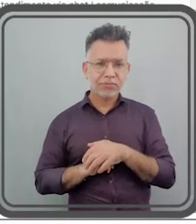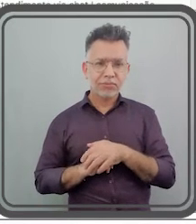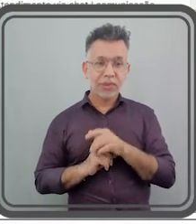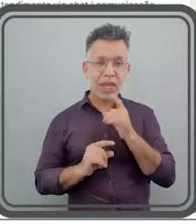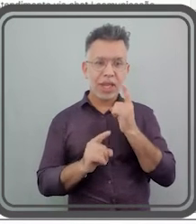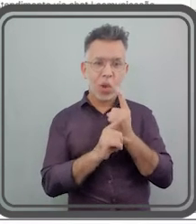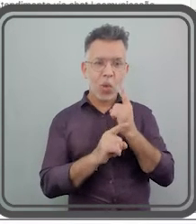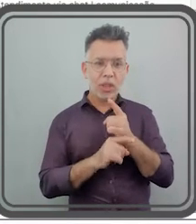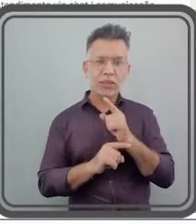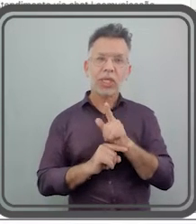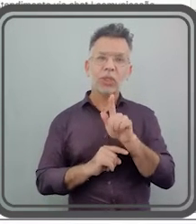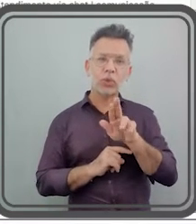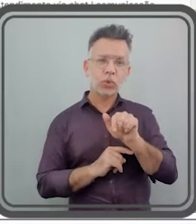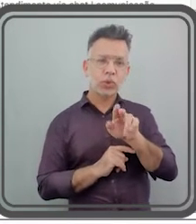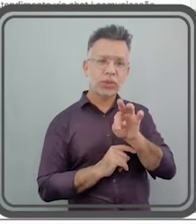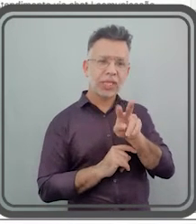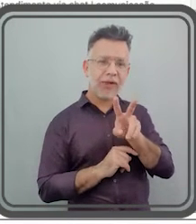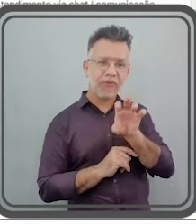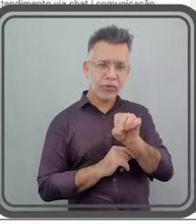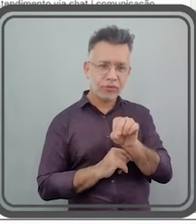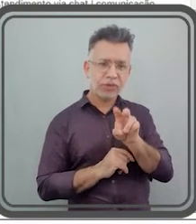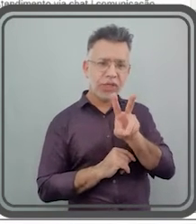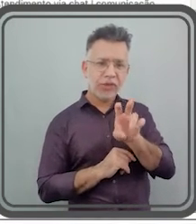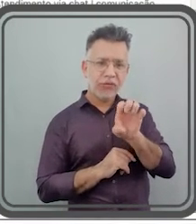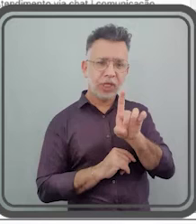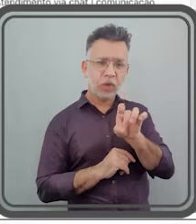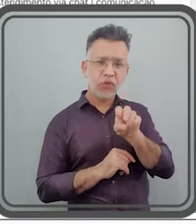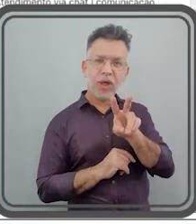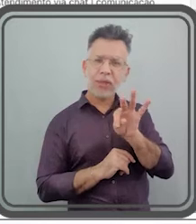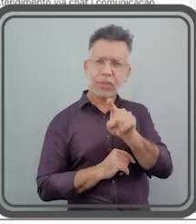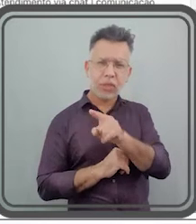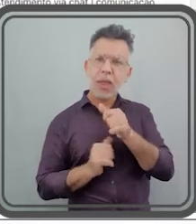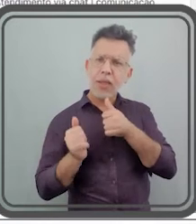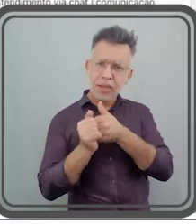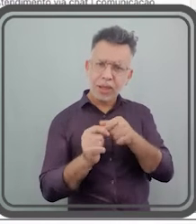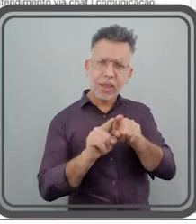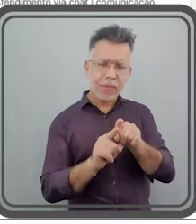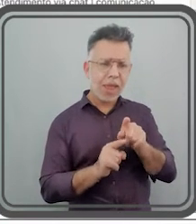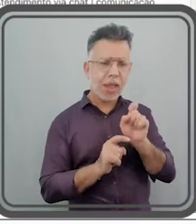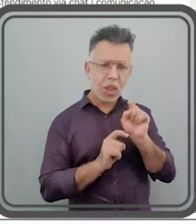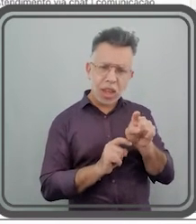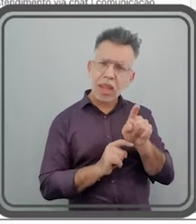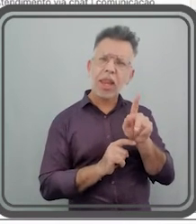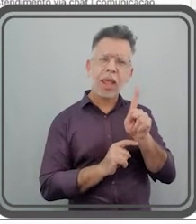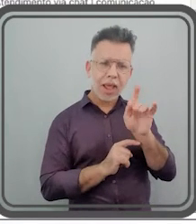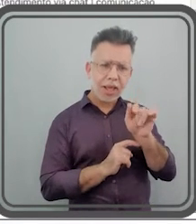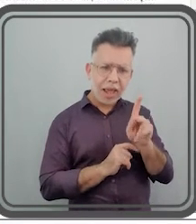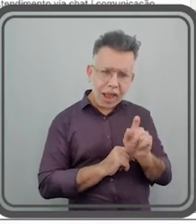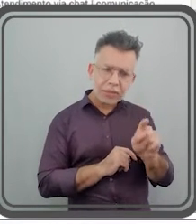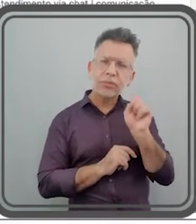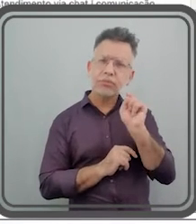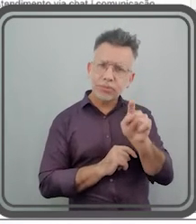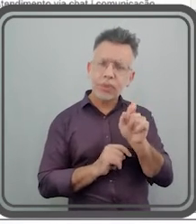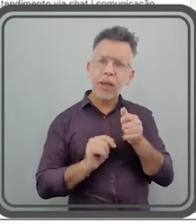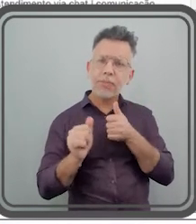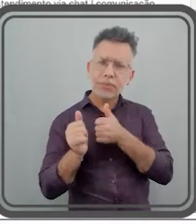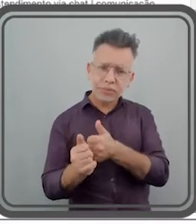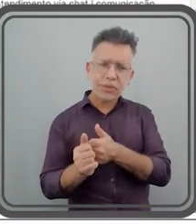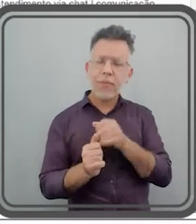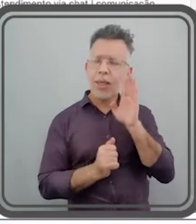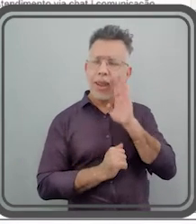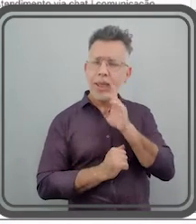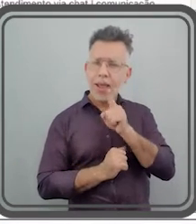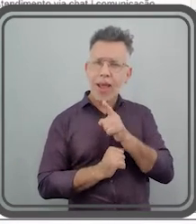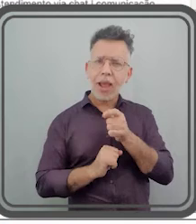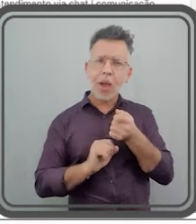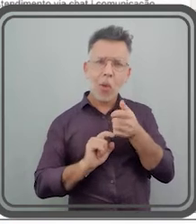se encontre logo estávamos vendo vácuo né e siga uma cai aqui também né clica ali no login da claro que você pode seguir a página da caraca